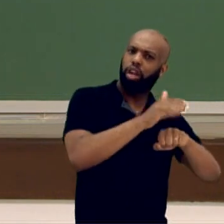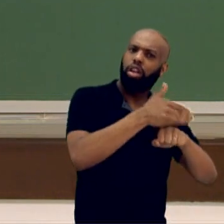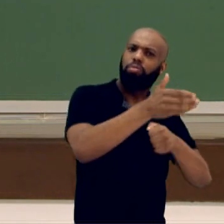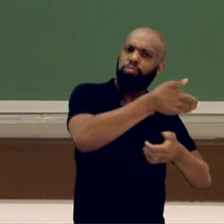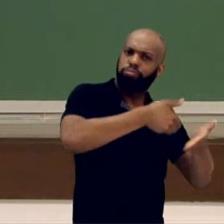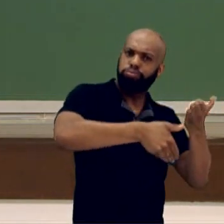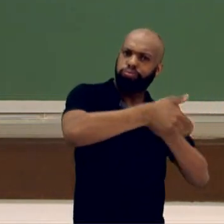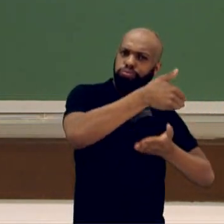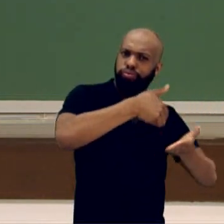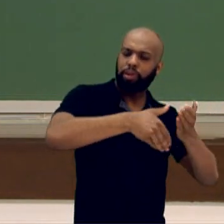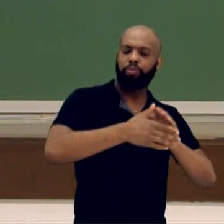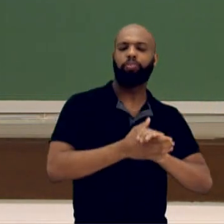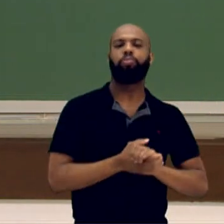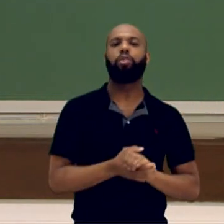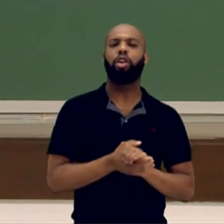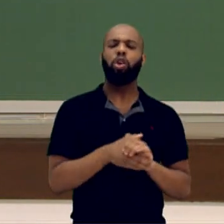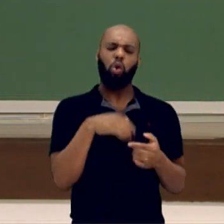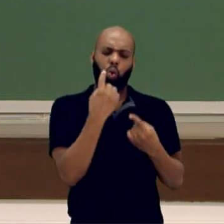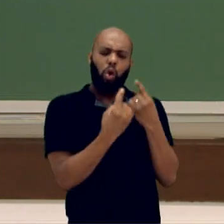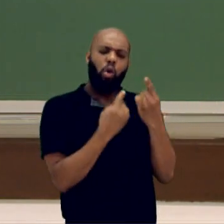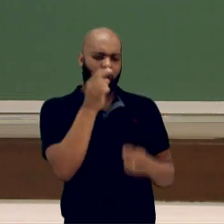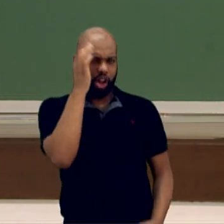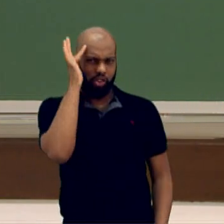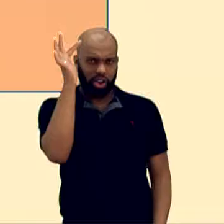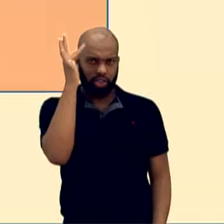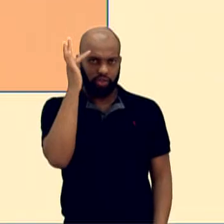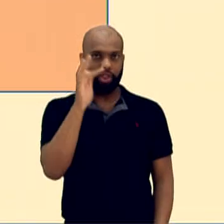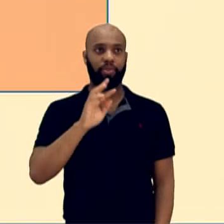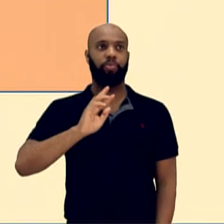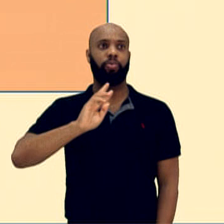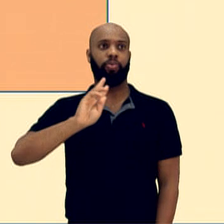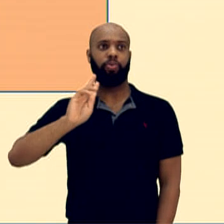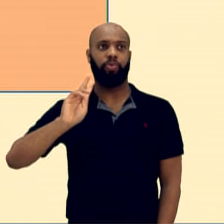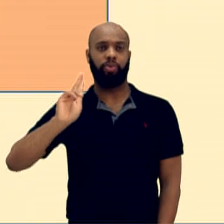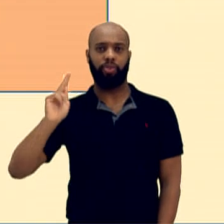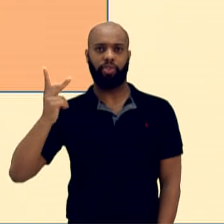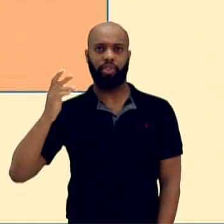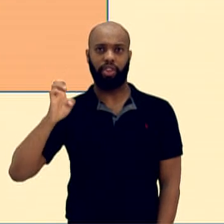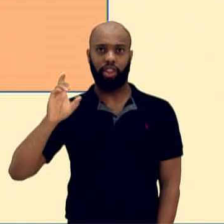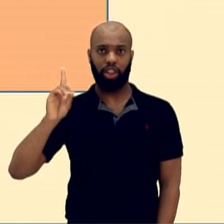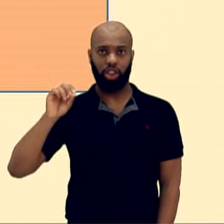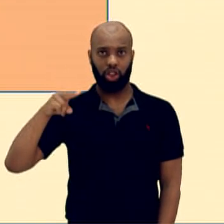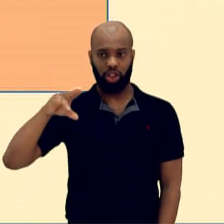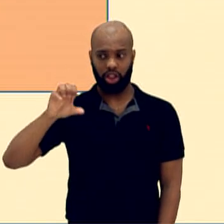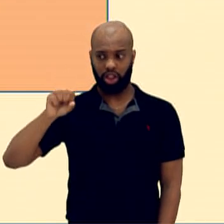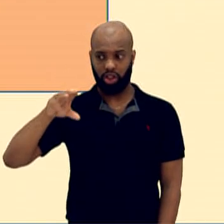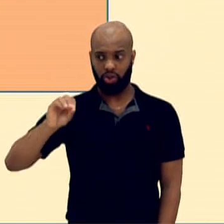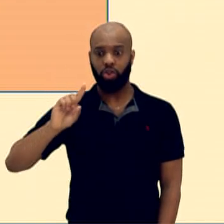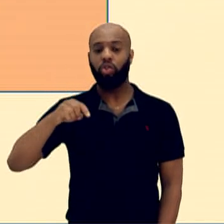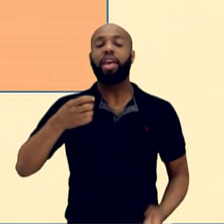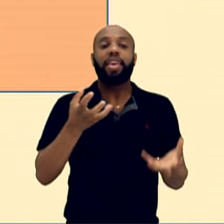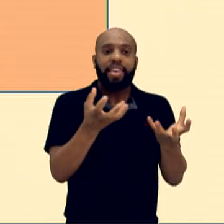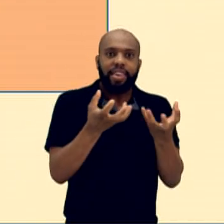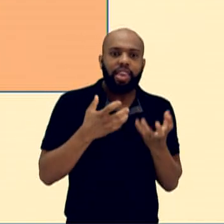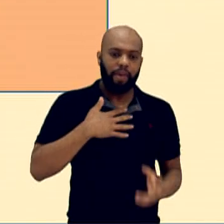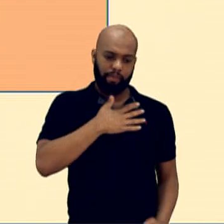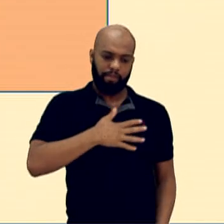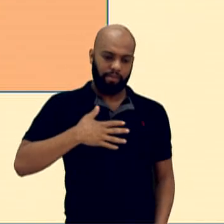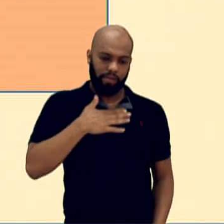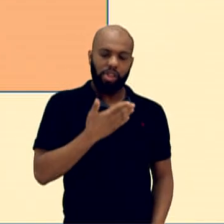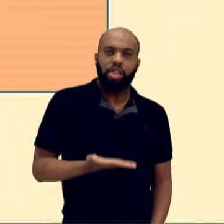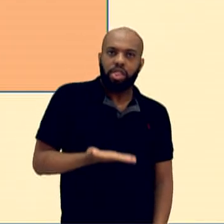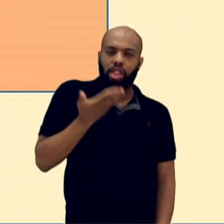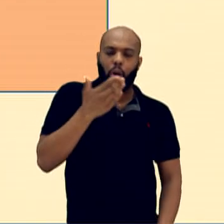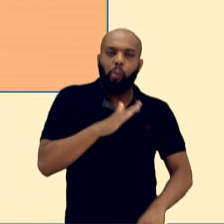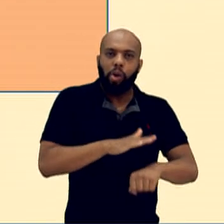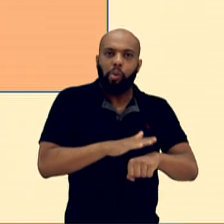sua filosofia. Qual filosofia? O hedonismo. Hedonismo, né, a busca do prazer, e você aumentar os